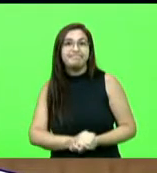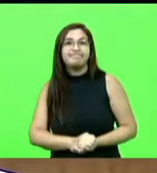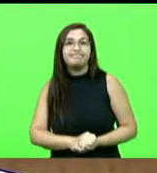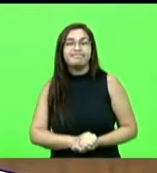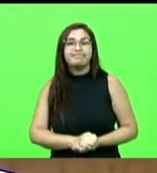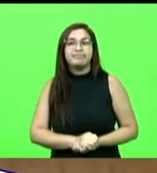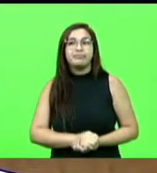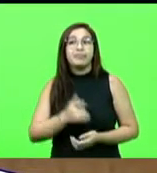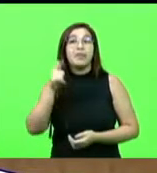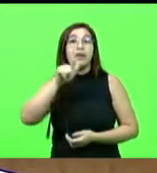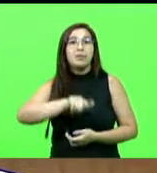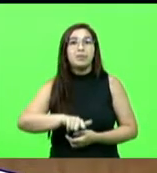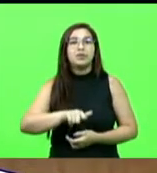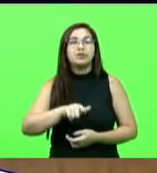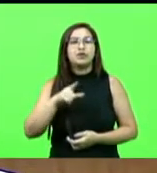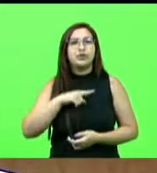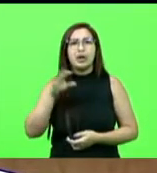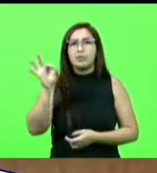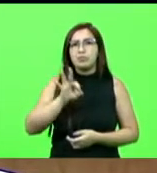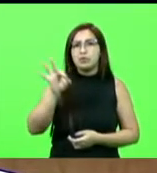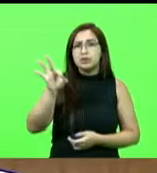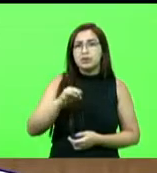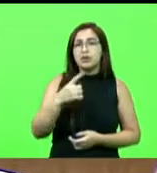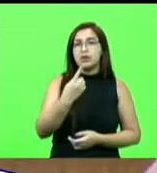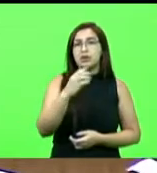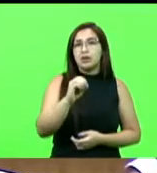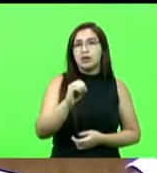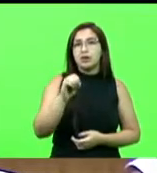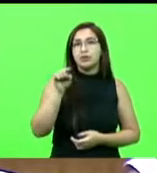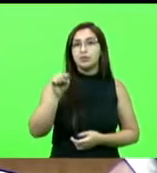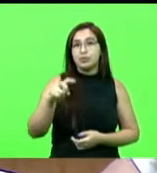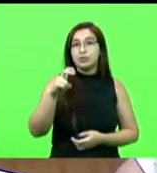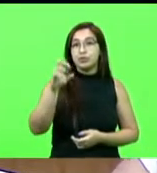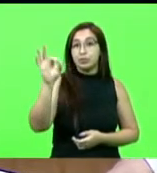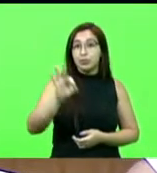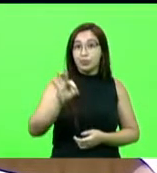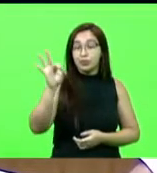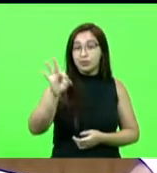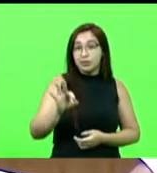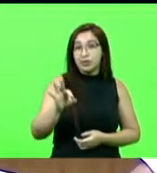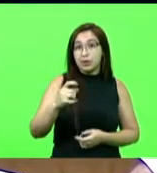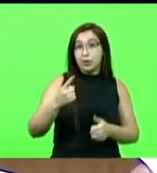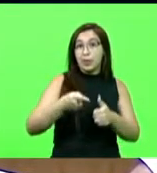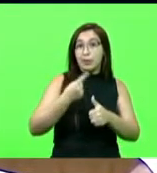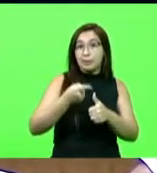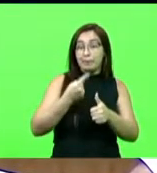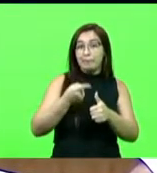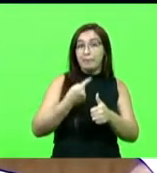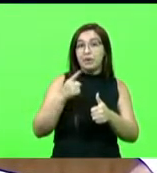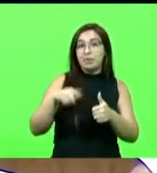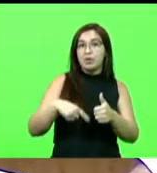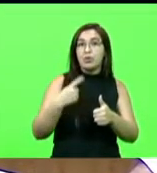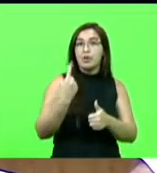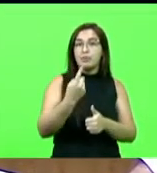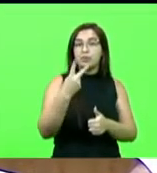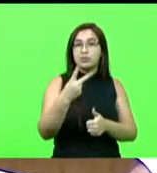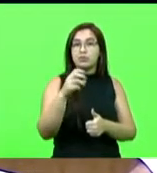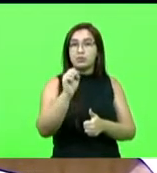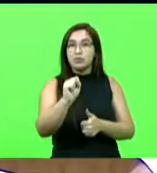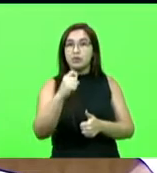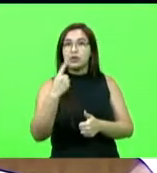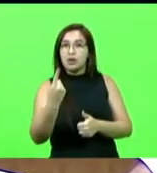que nós temos um percentual de 10,5%. A primeira faixa sai de 1.281